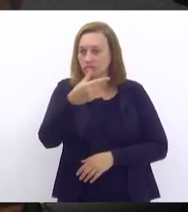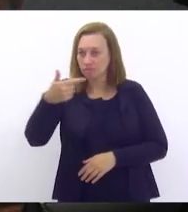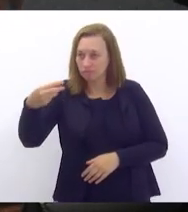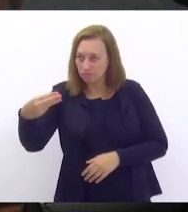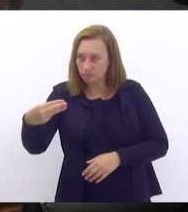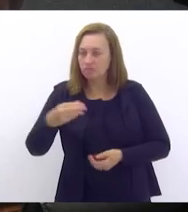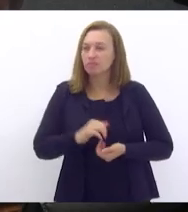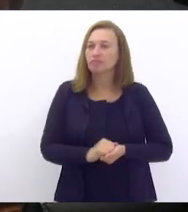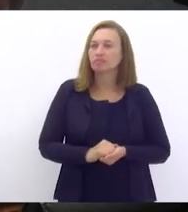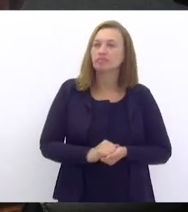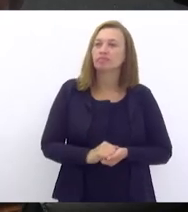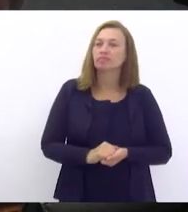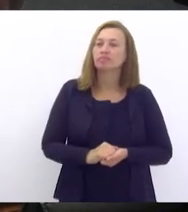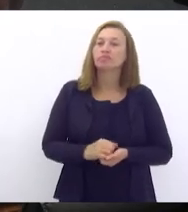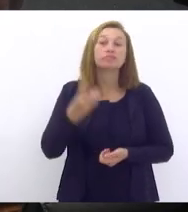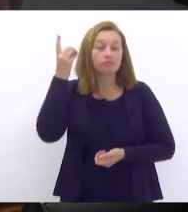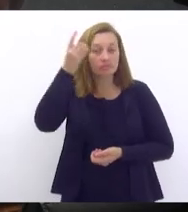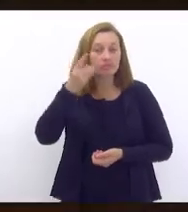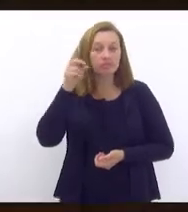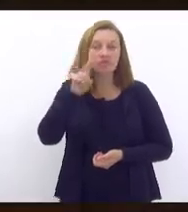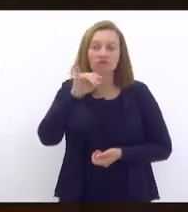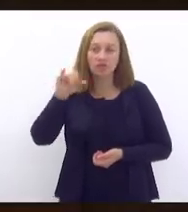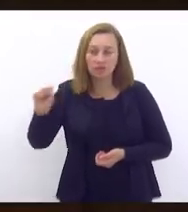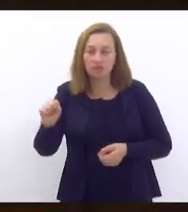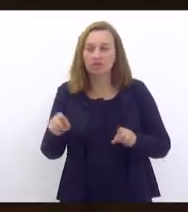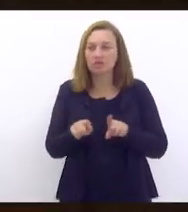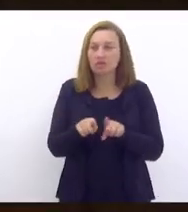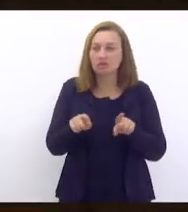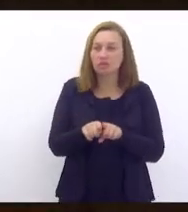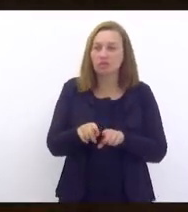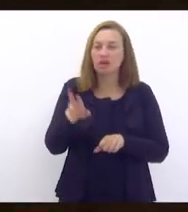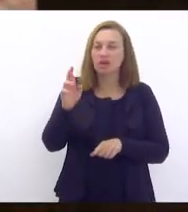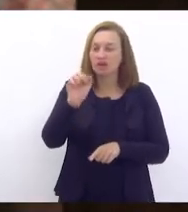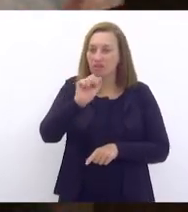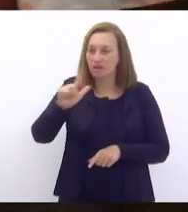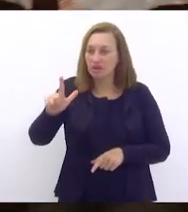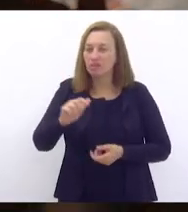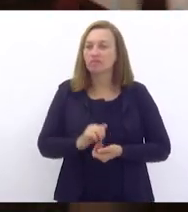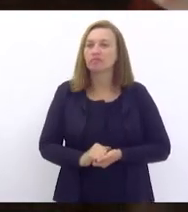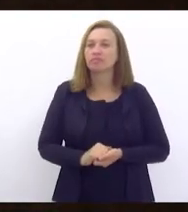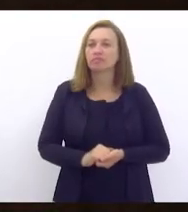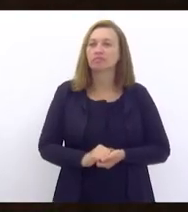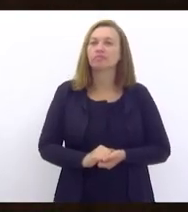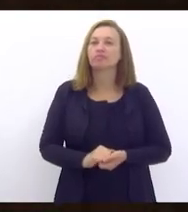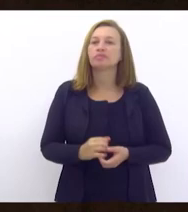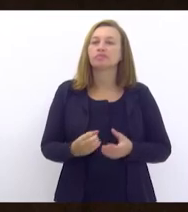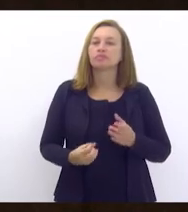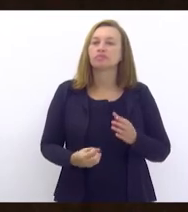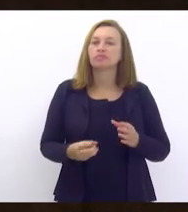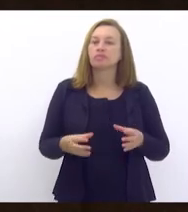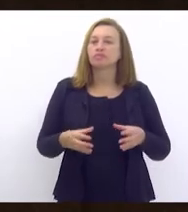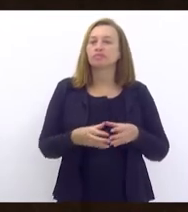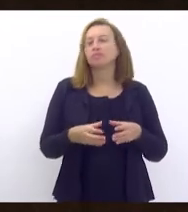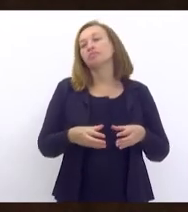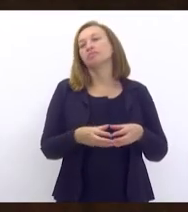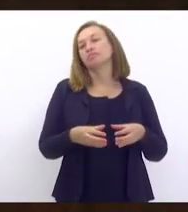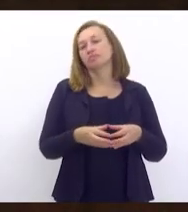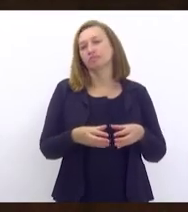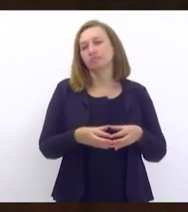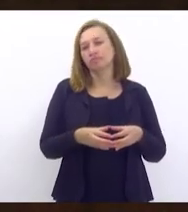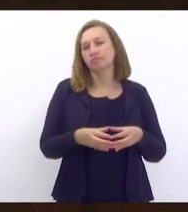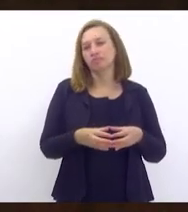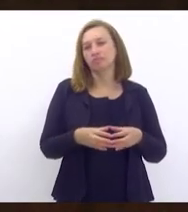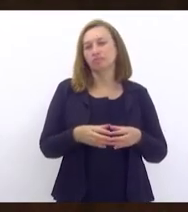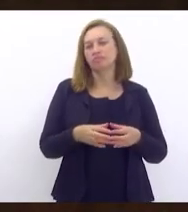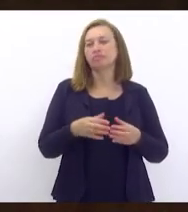911/2023, da autoria dos deputados Vinícius Cozolino e Rafael Nobre, que cria o Programa Estadual de Adaptação de Moradias para Pessoas